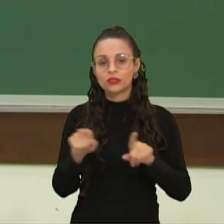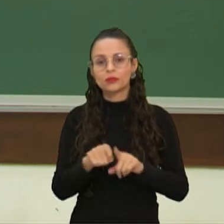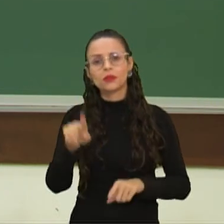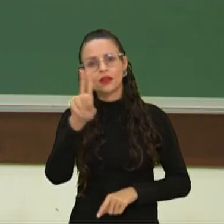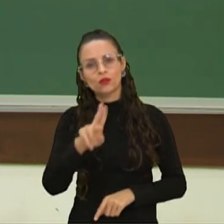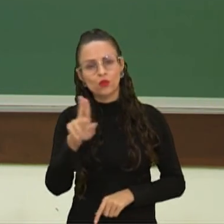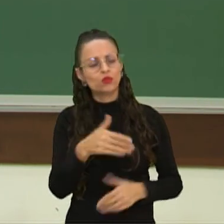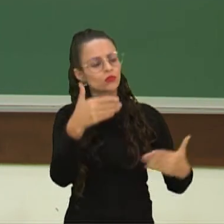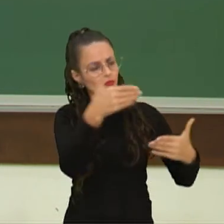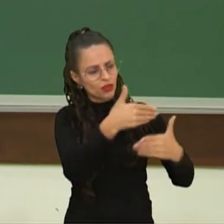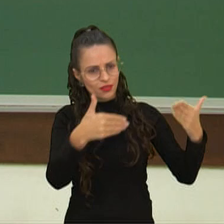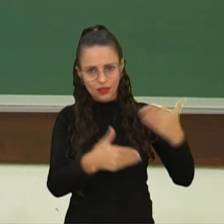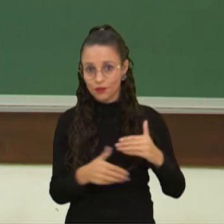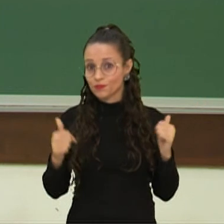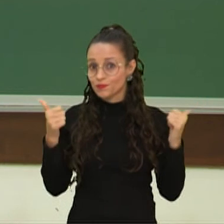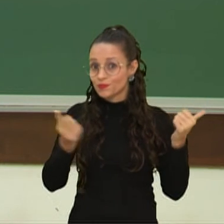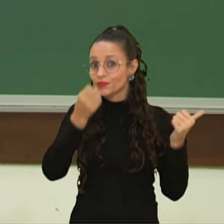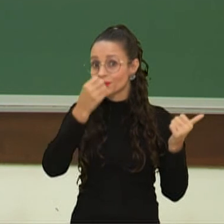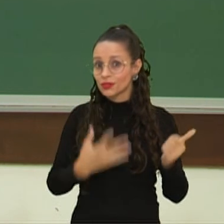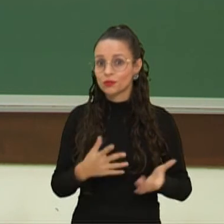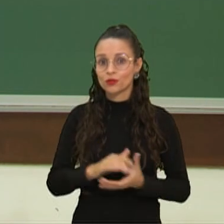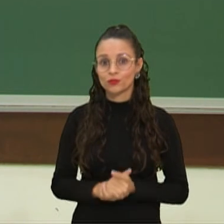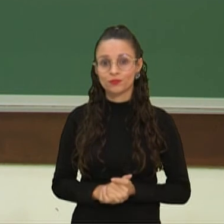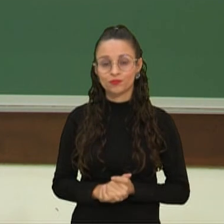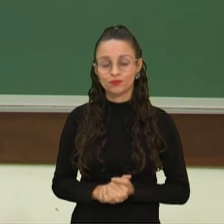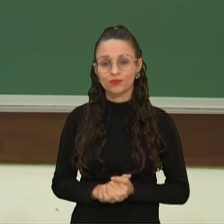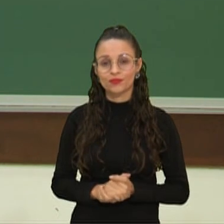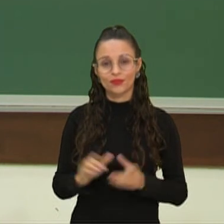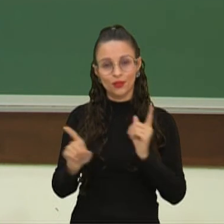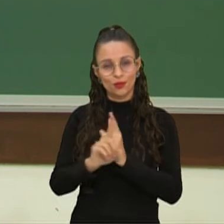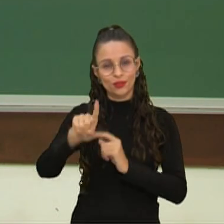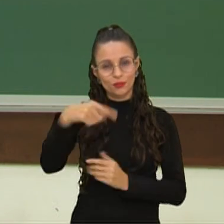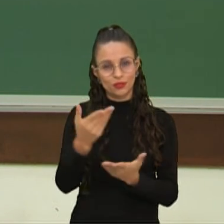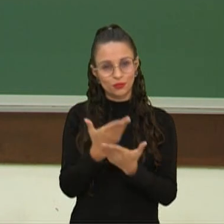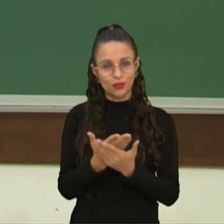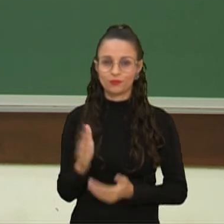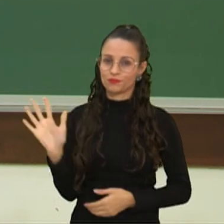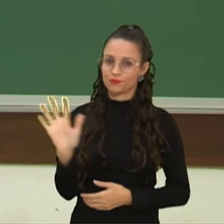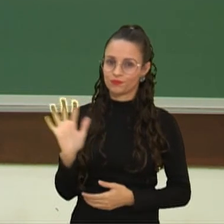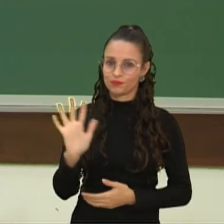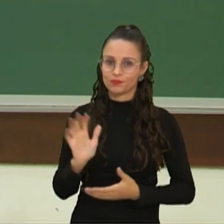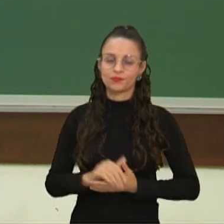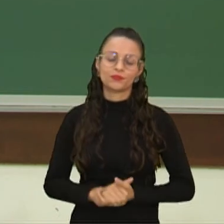esse material que vai estar disponível para vocês, tá bom? And see you next class. Bye-bye.